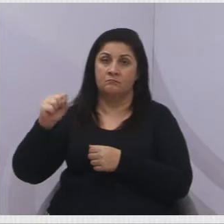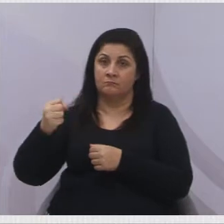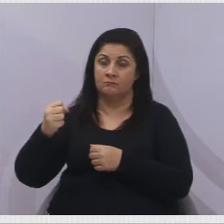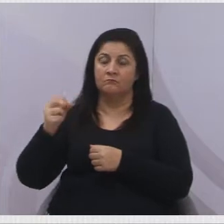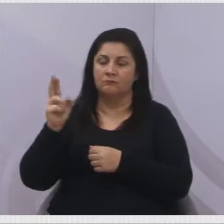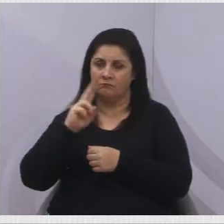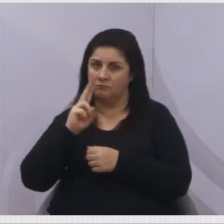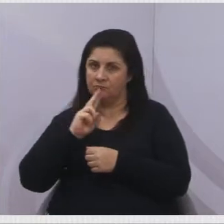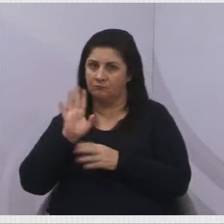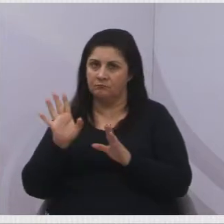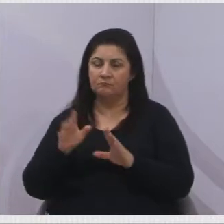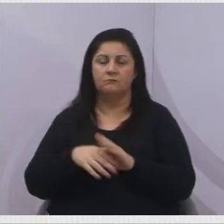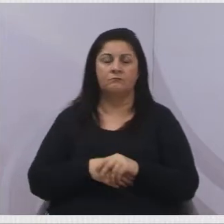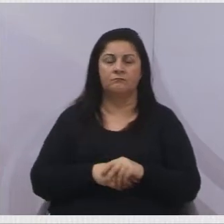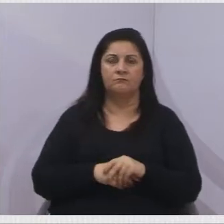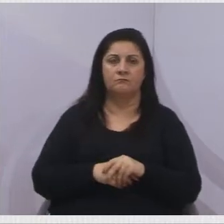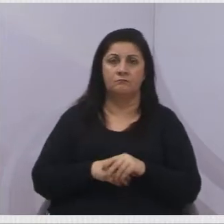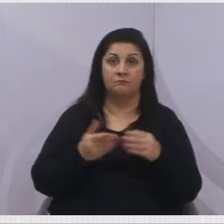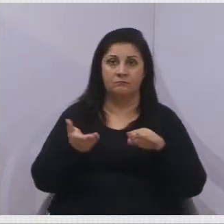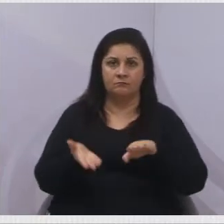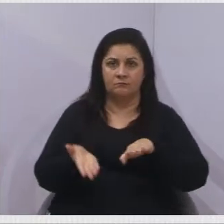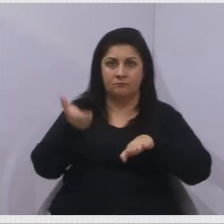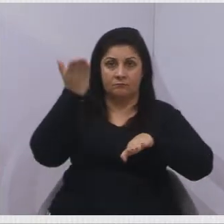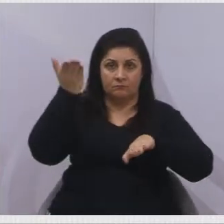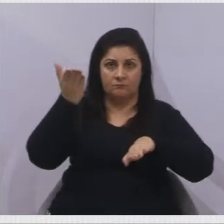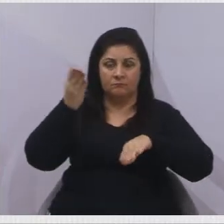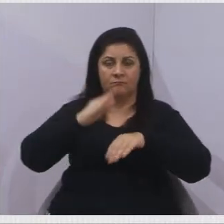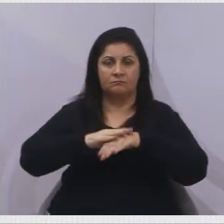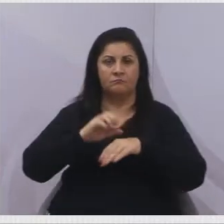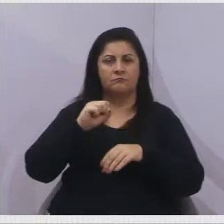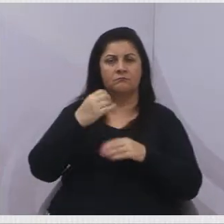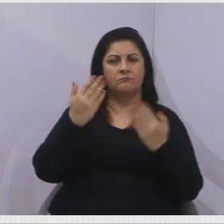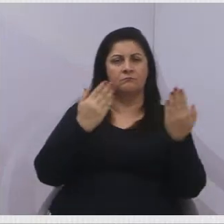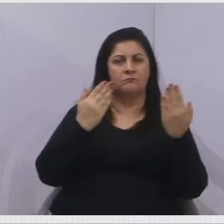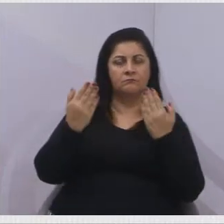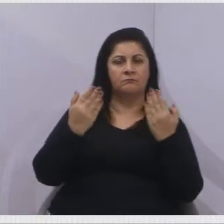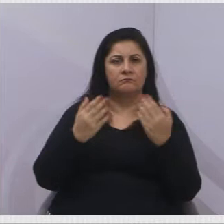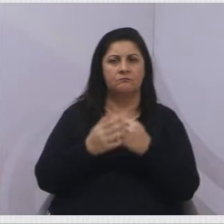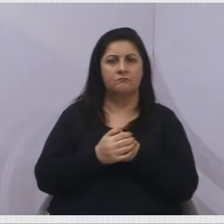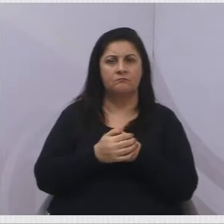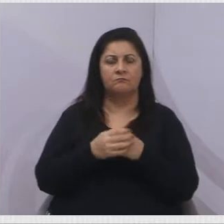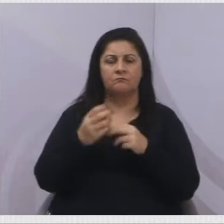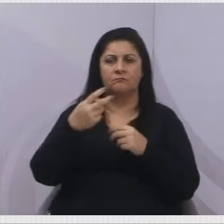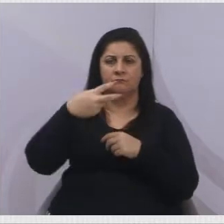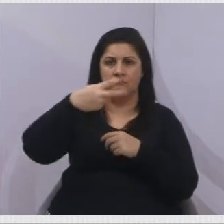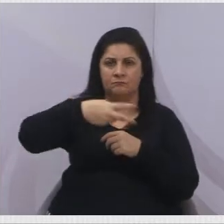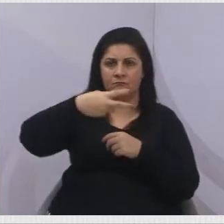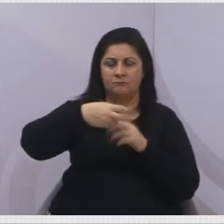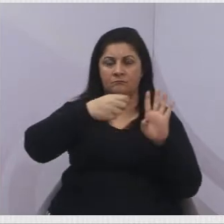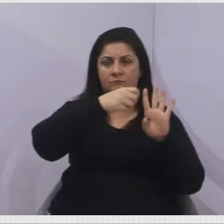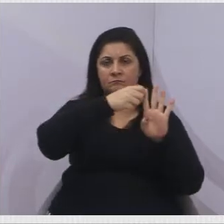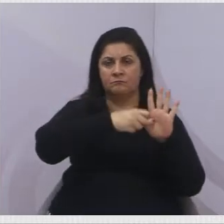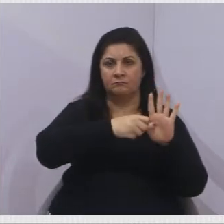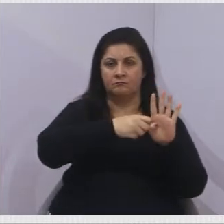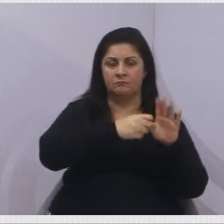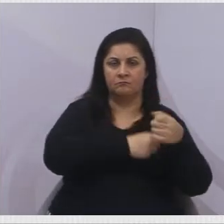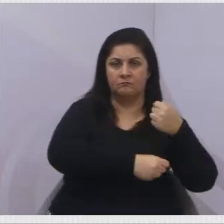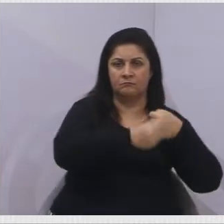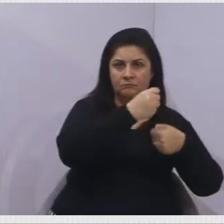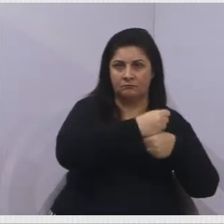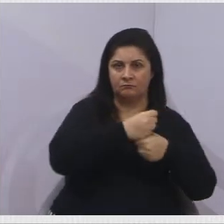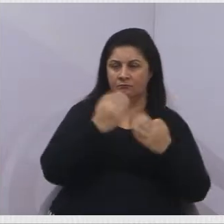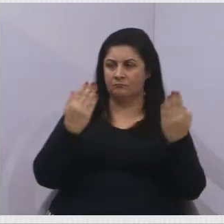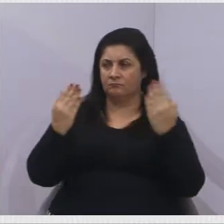79.418. Portanto, saltamos, se compararmos o segundo quadrimestre de 2020 com o